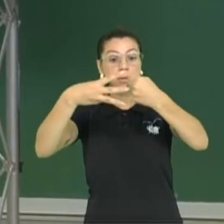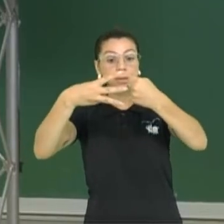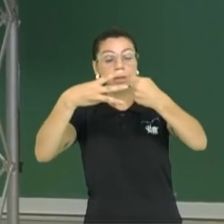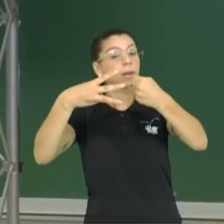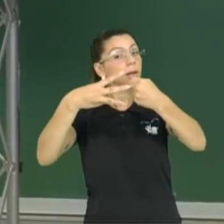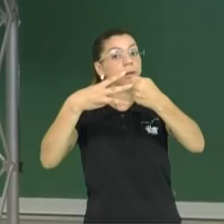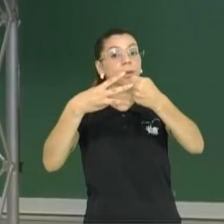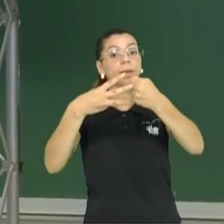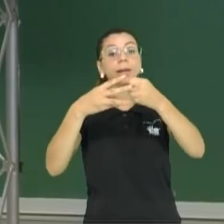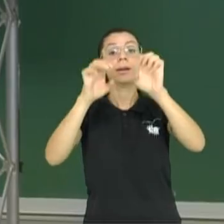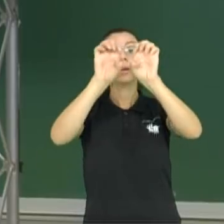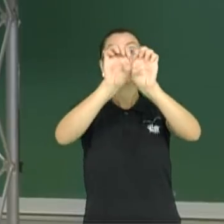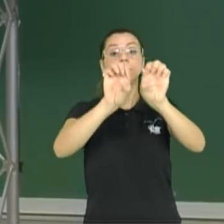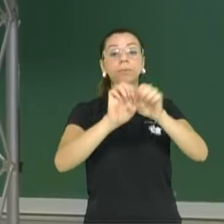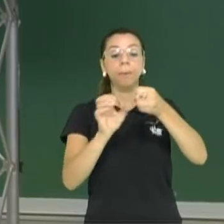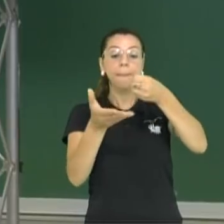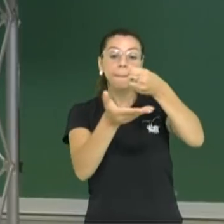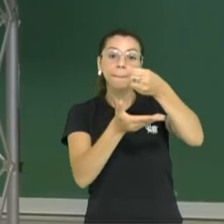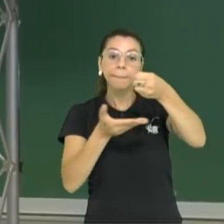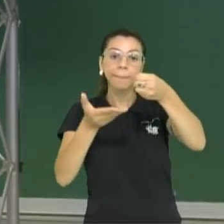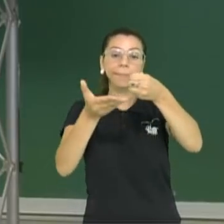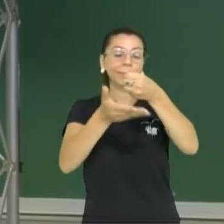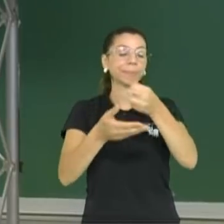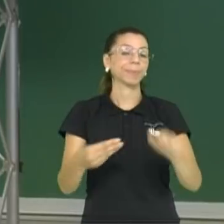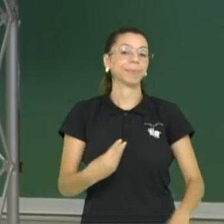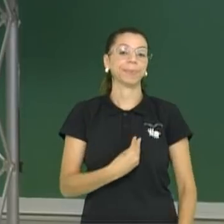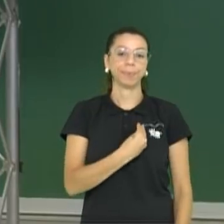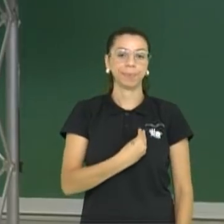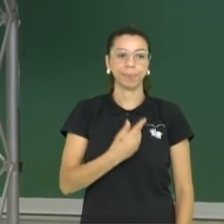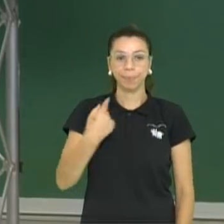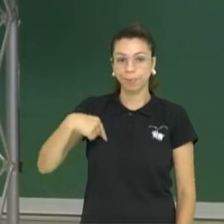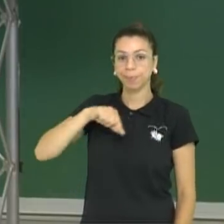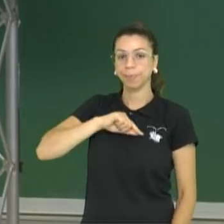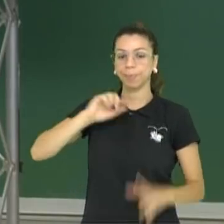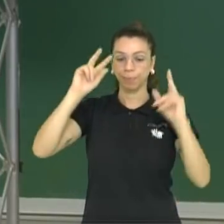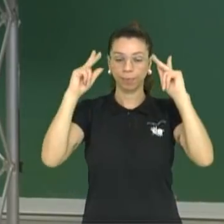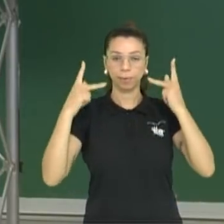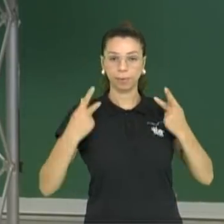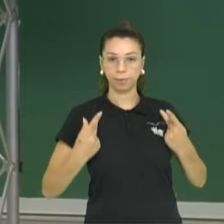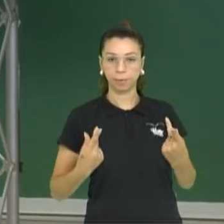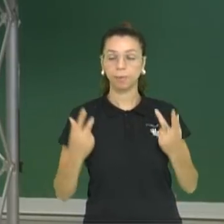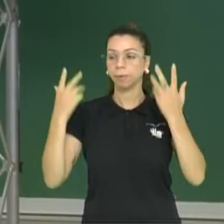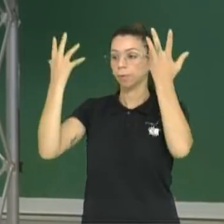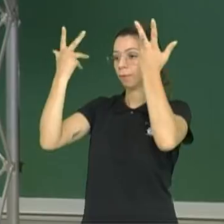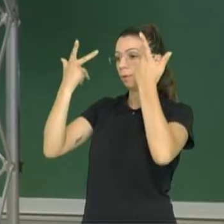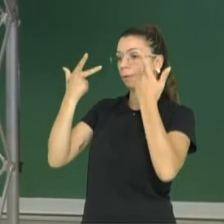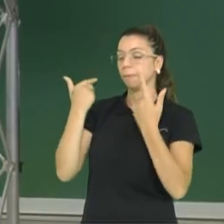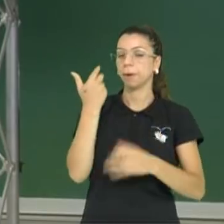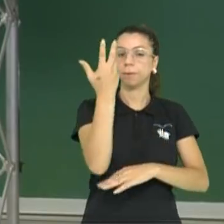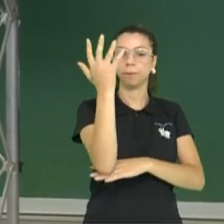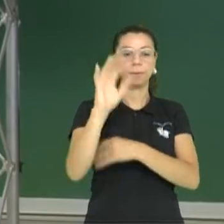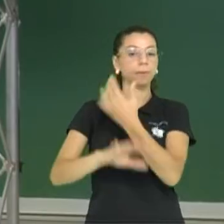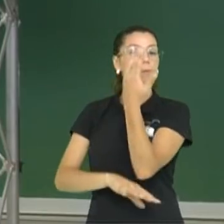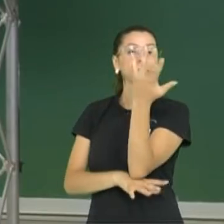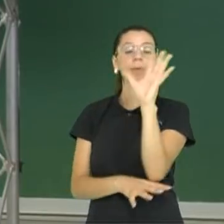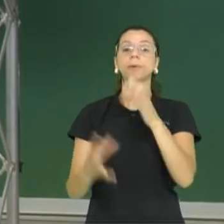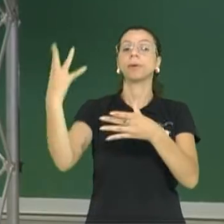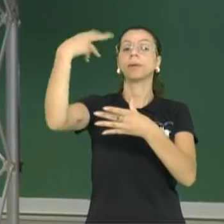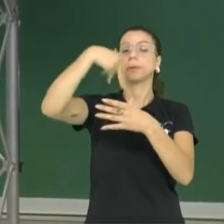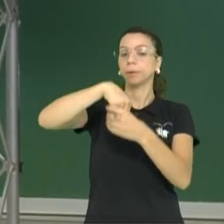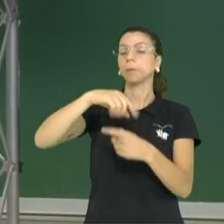da vida. Então nós, seres humanos, os animais e as plantas somos formados por